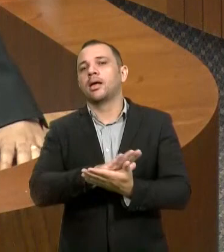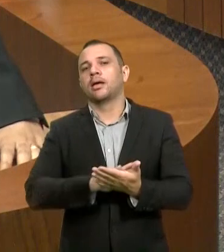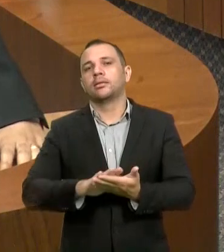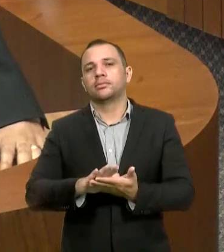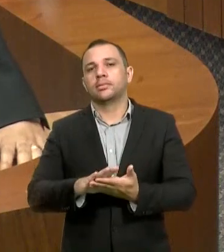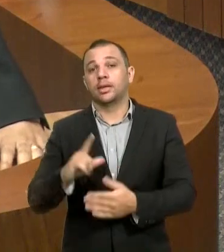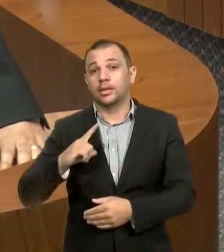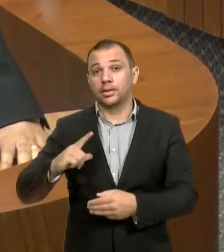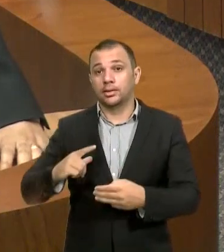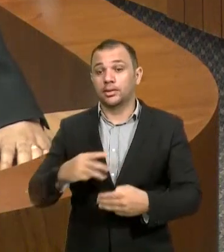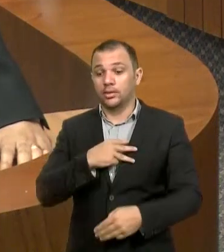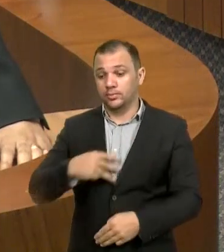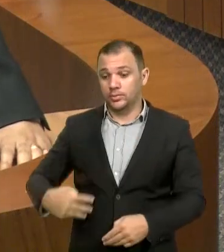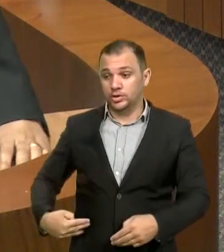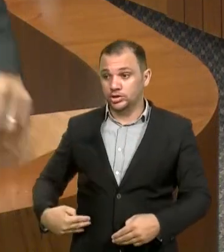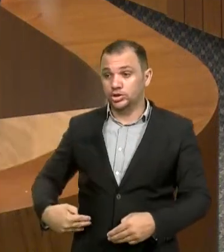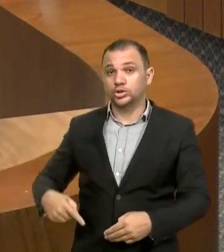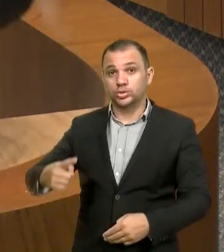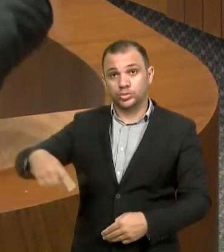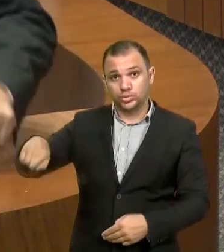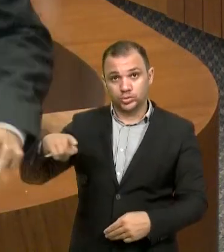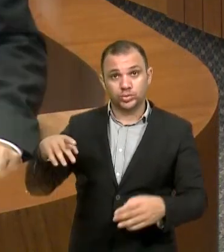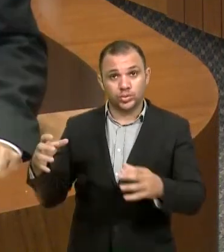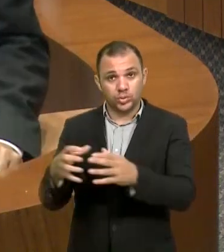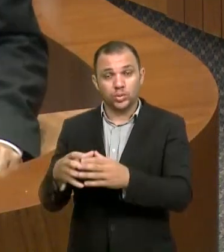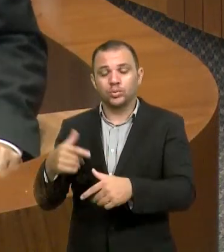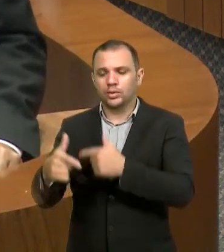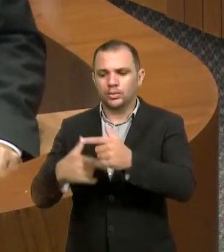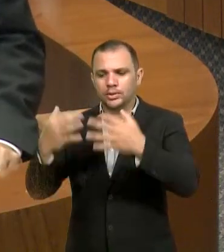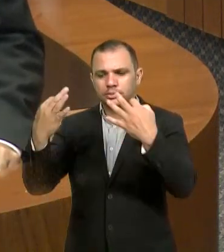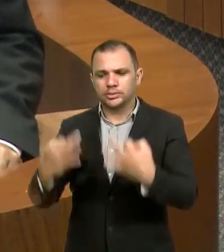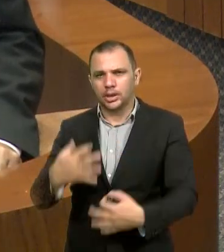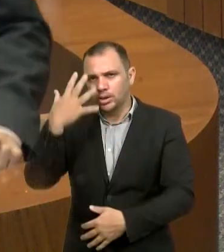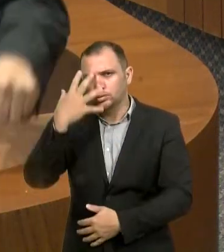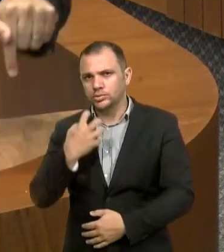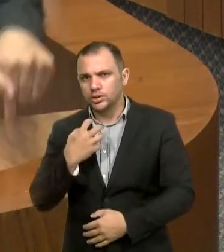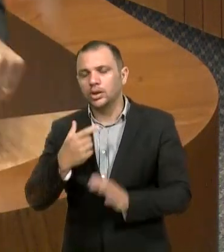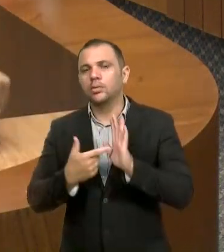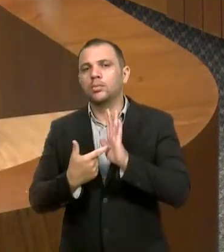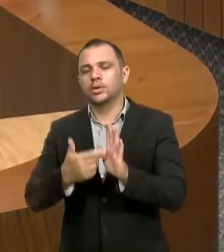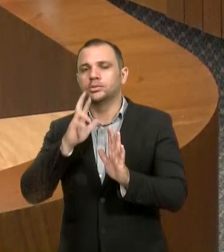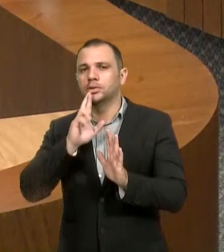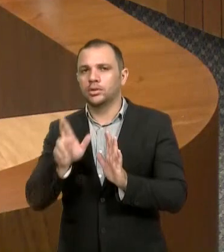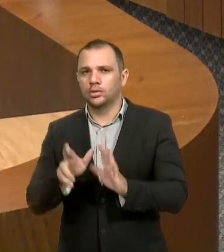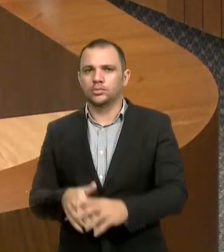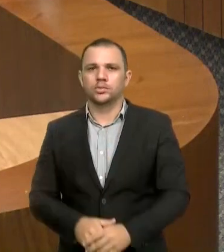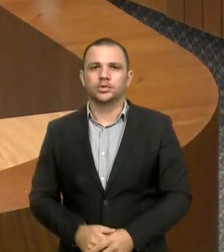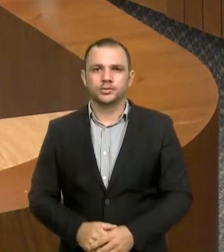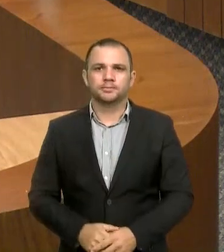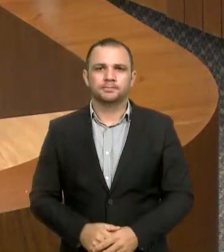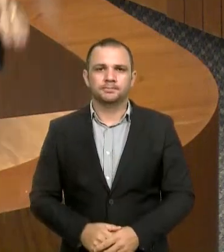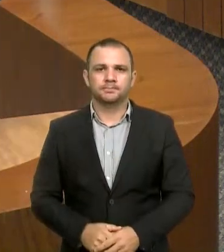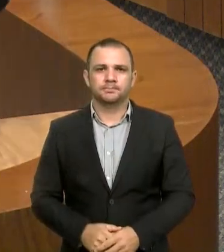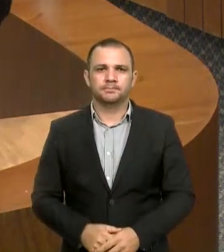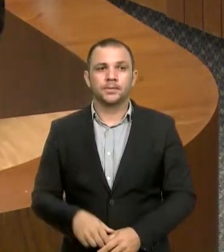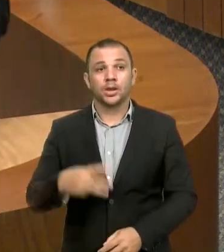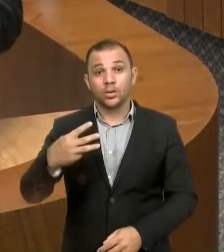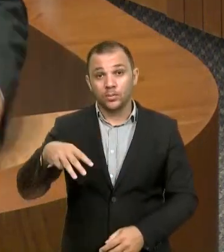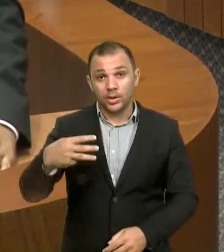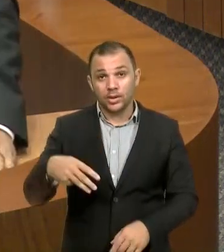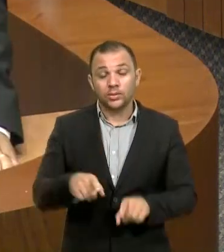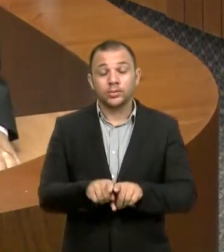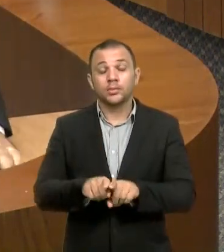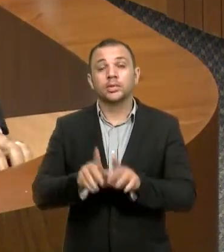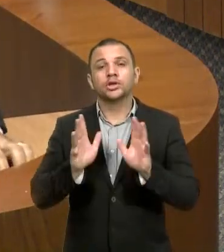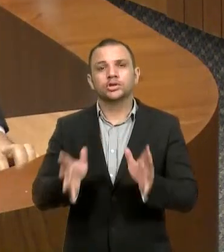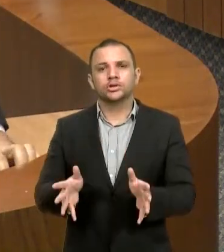maneira séria e mostrando resultados. O Maranhão, é importante dizer, já